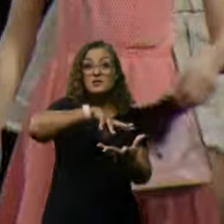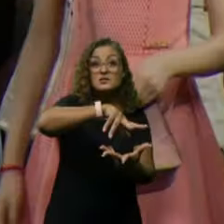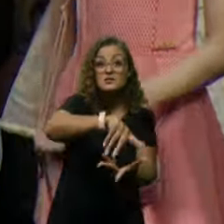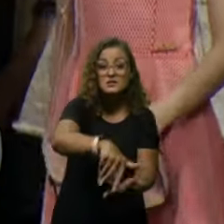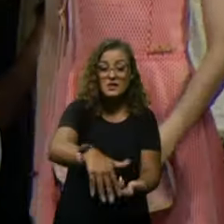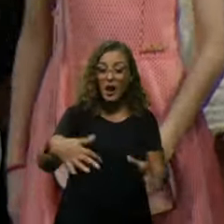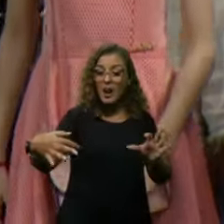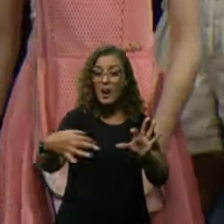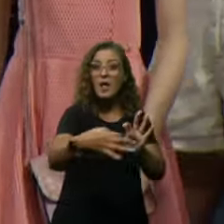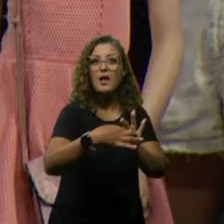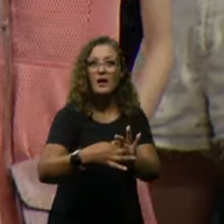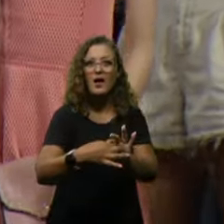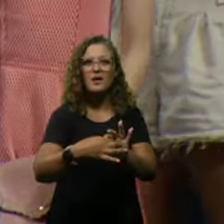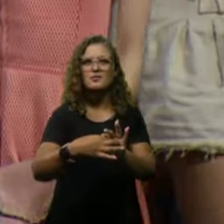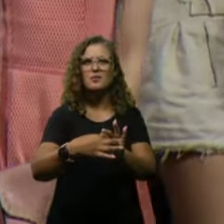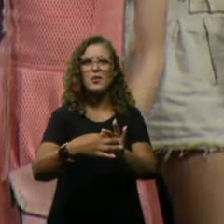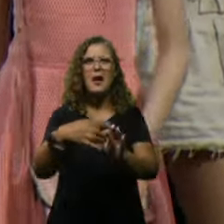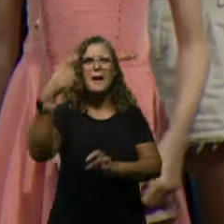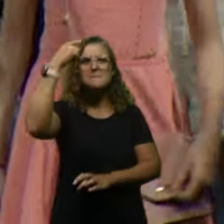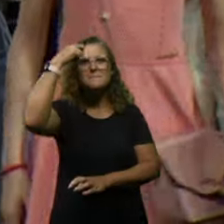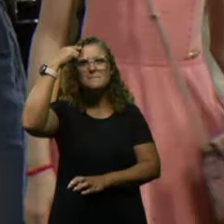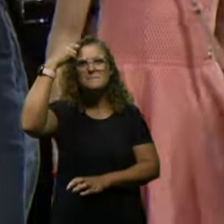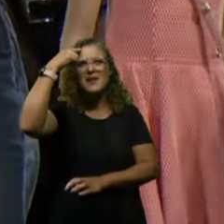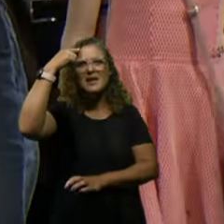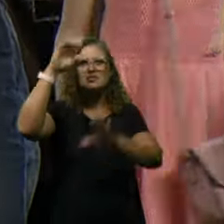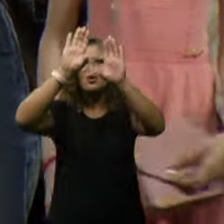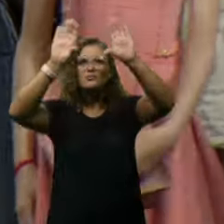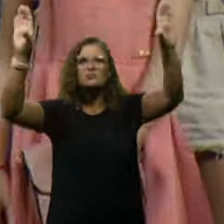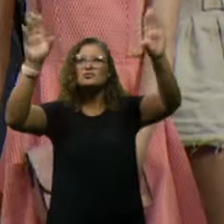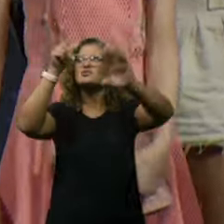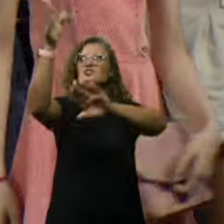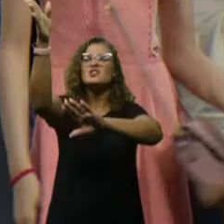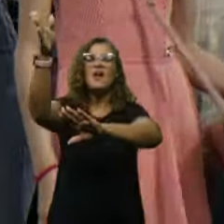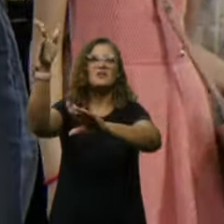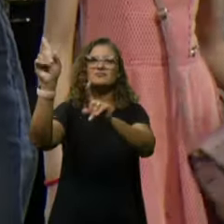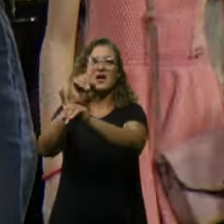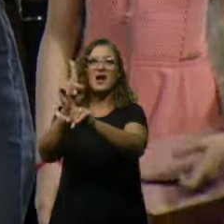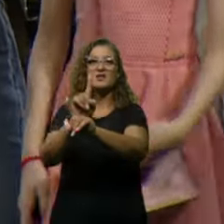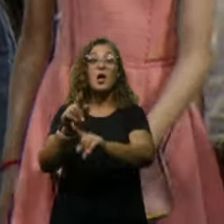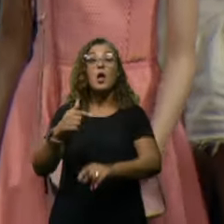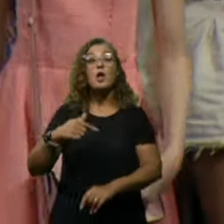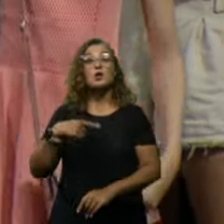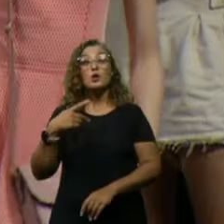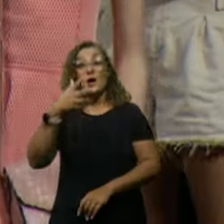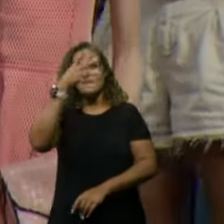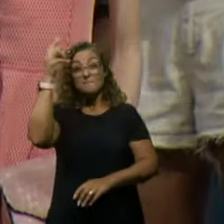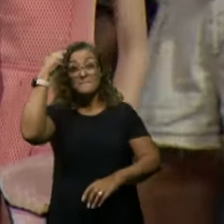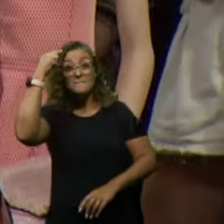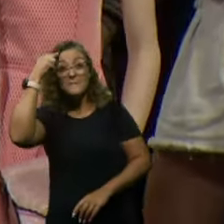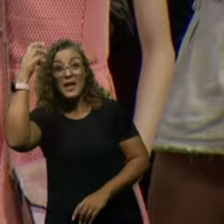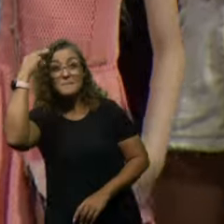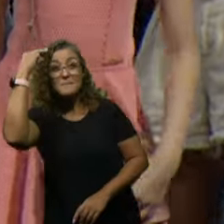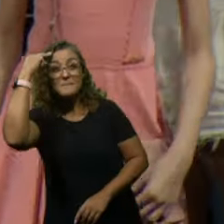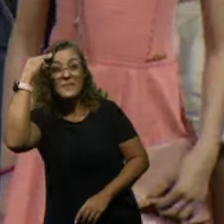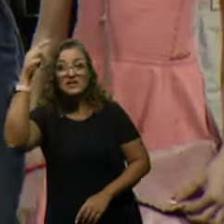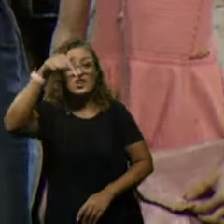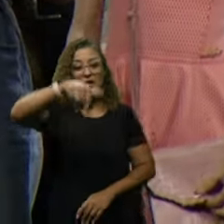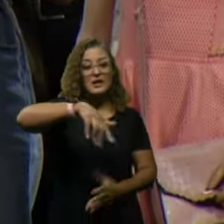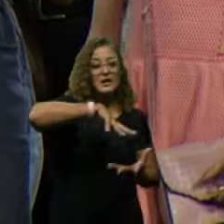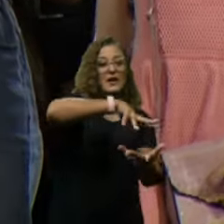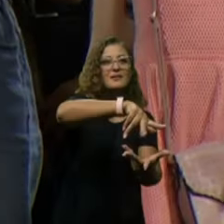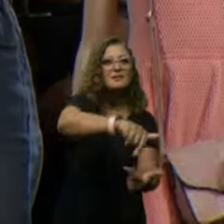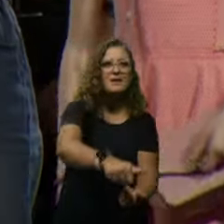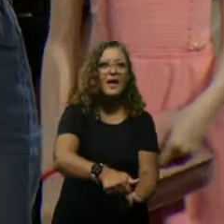quando você não tem mente no céu terra de consome dívida de consumir ansiedade te consome Pânico te consome